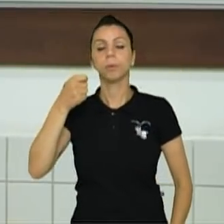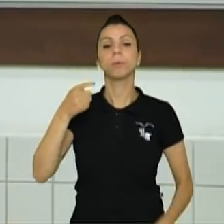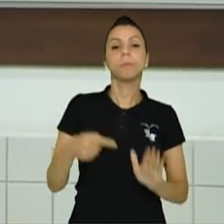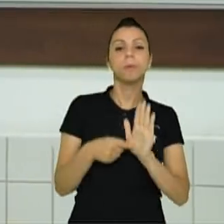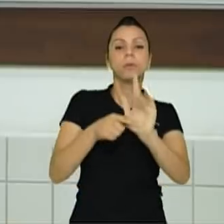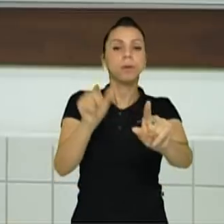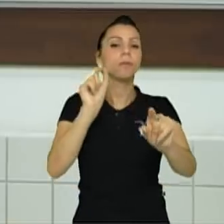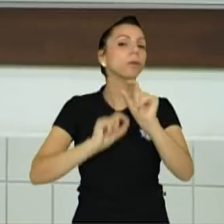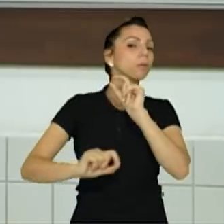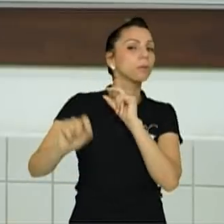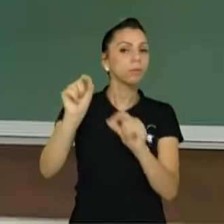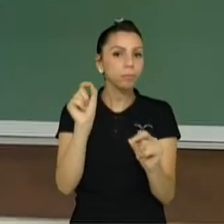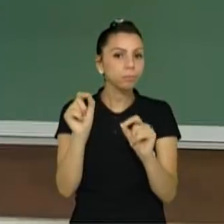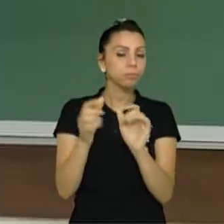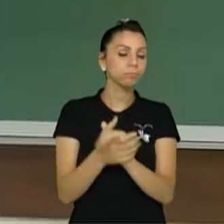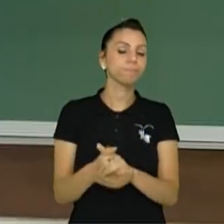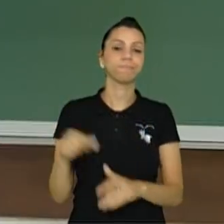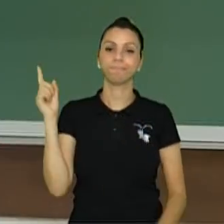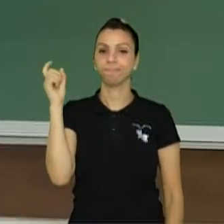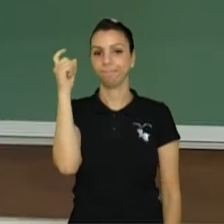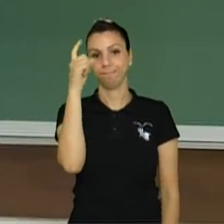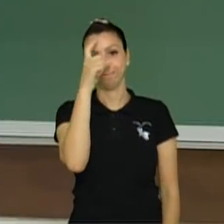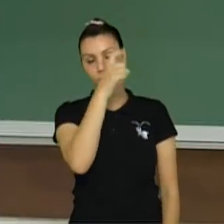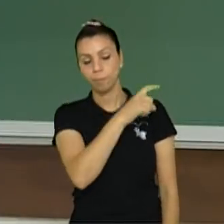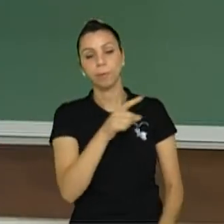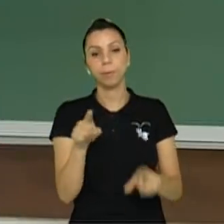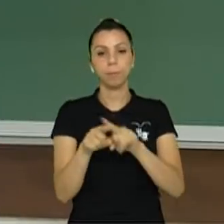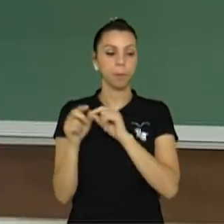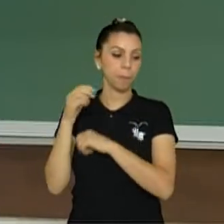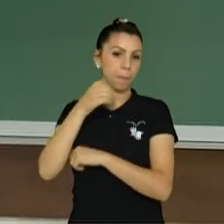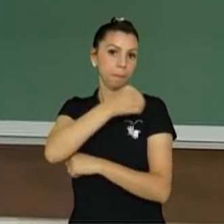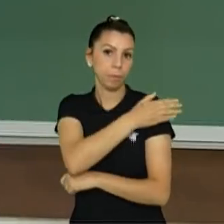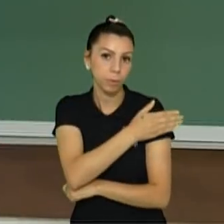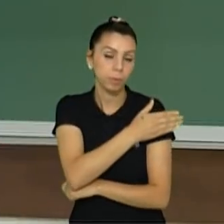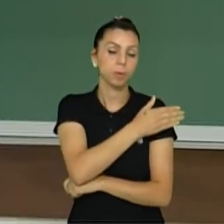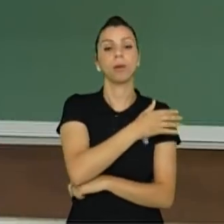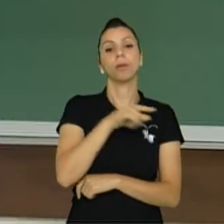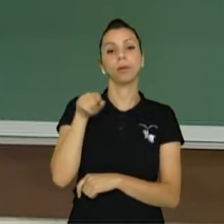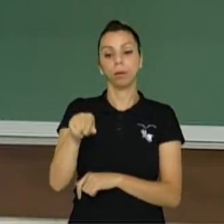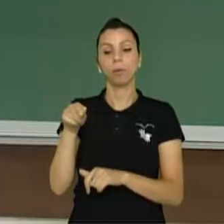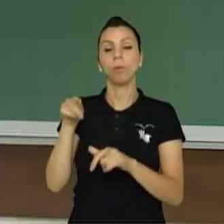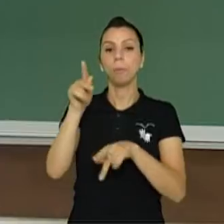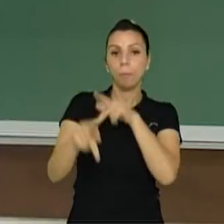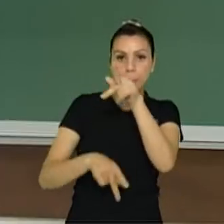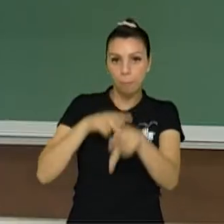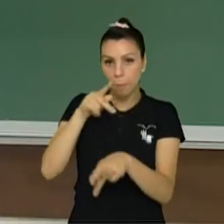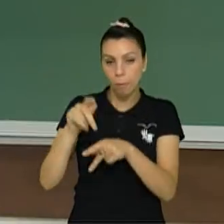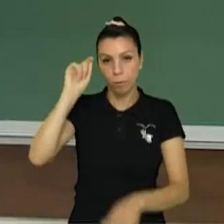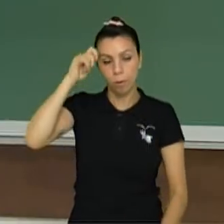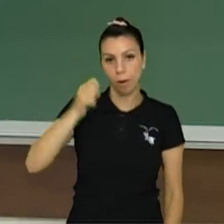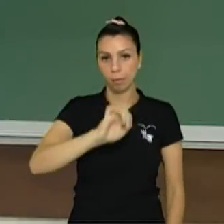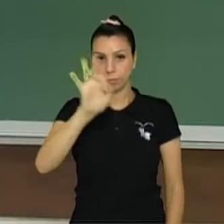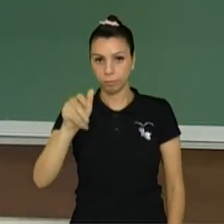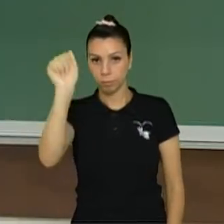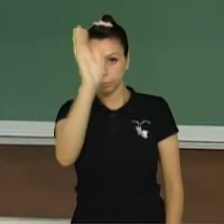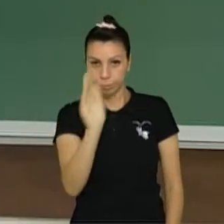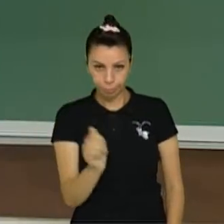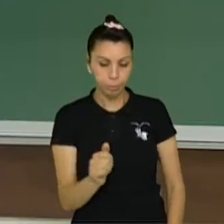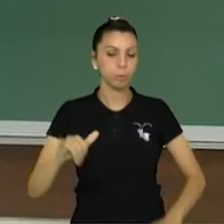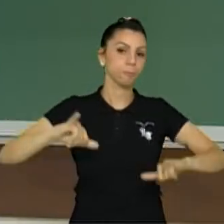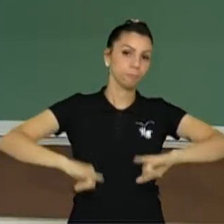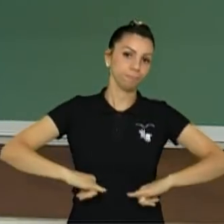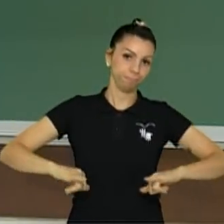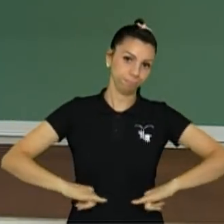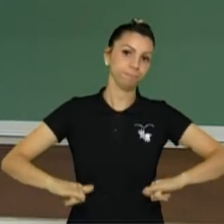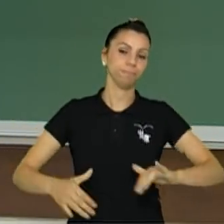ela falava sobre as dificuldades e o preconceito sofrido pelo povo afro-brasileiro, tá? Então, em nenhum